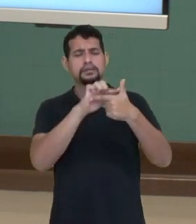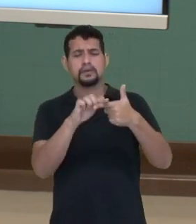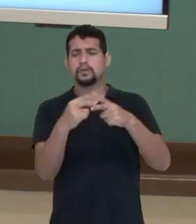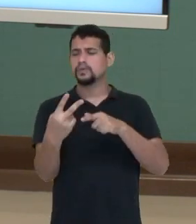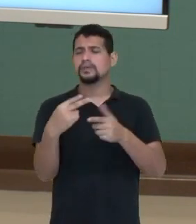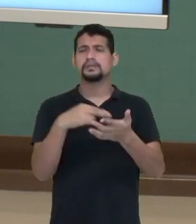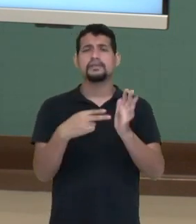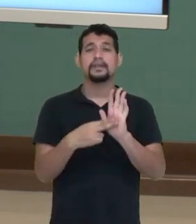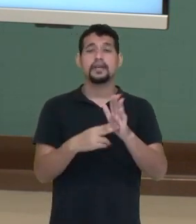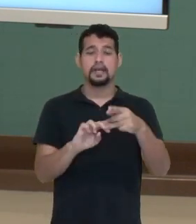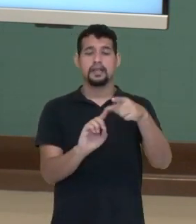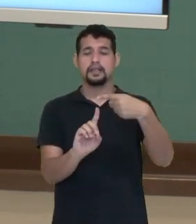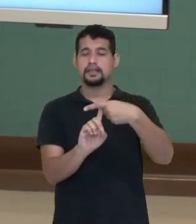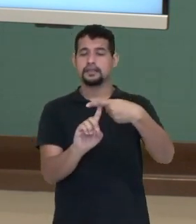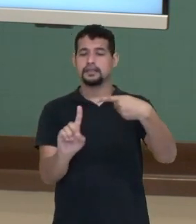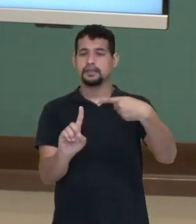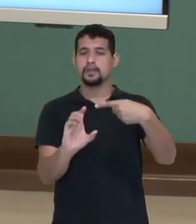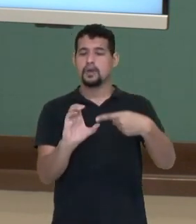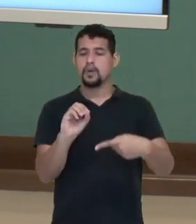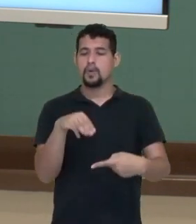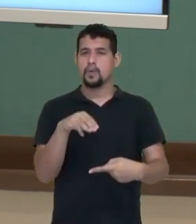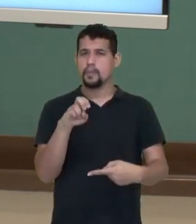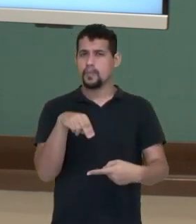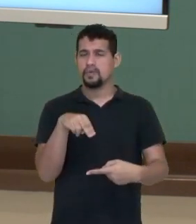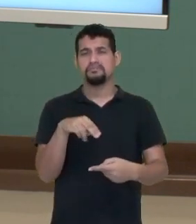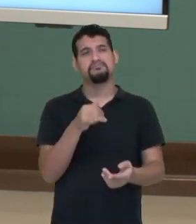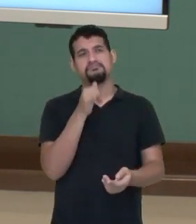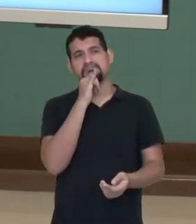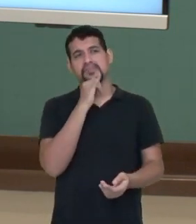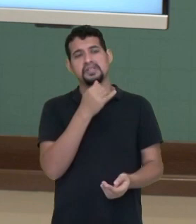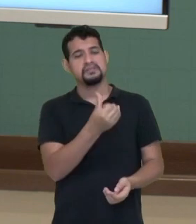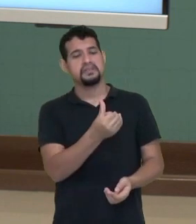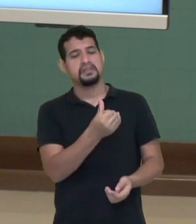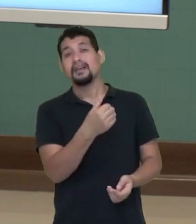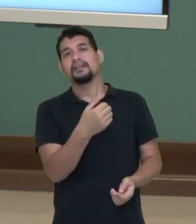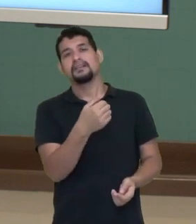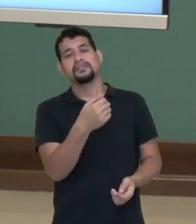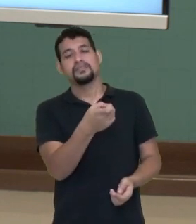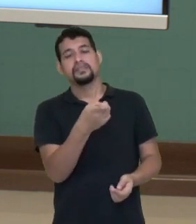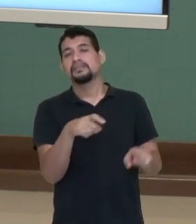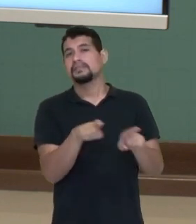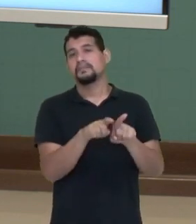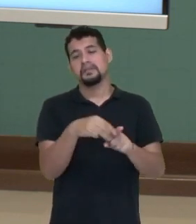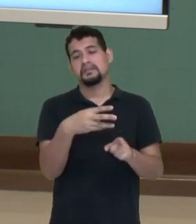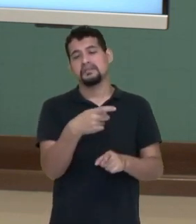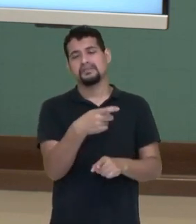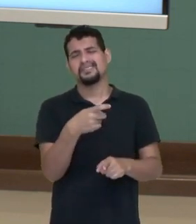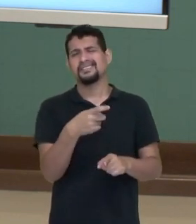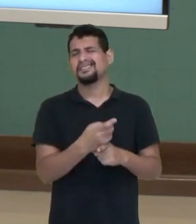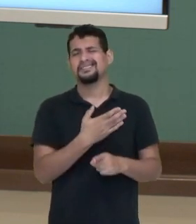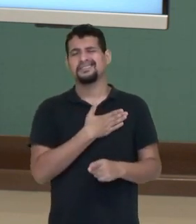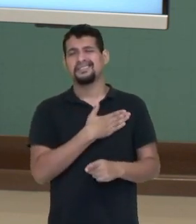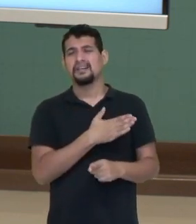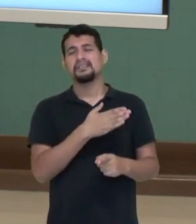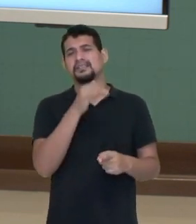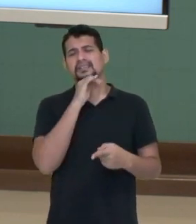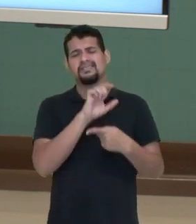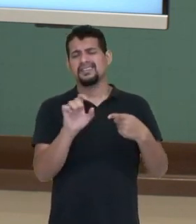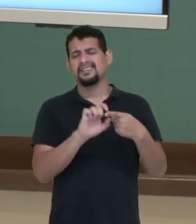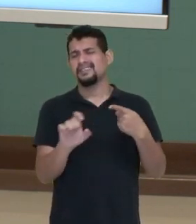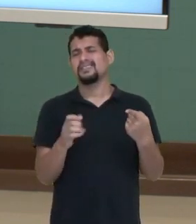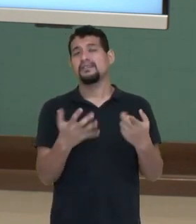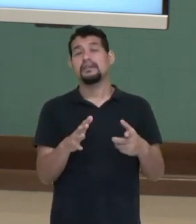ele é denominador comum, tanto do 6x quanto do 3. Então, eu não gosto muito de fração. Então, o que eu